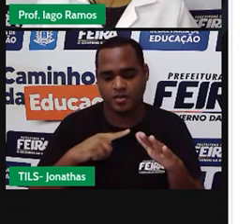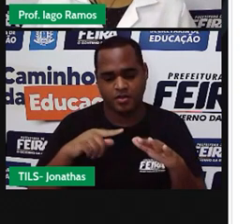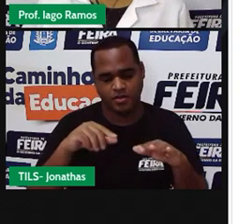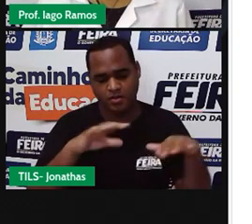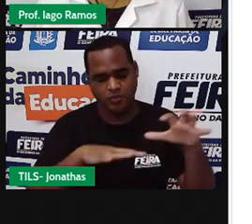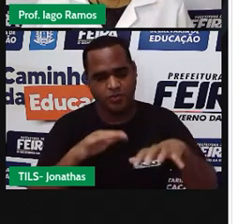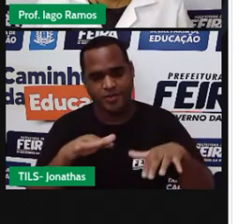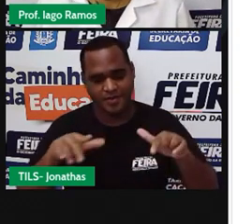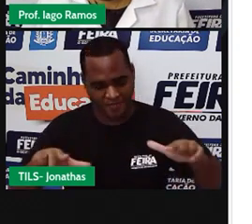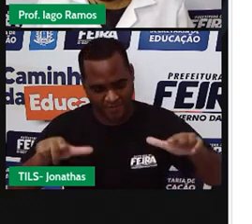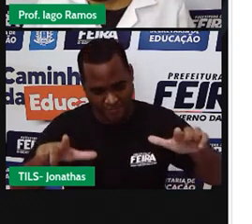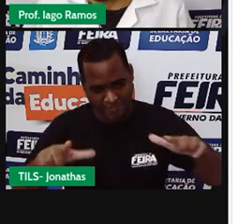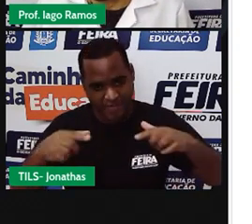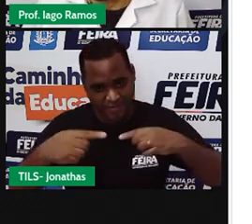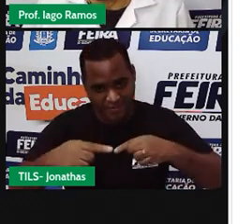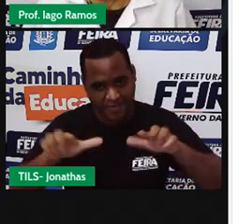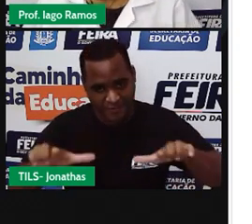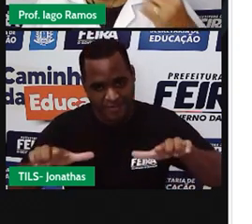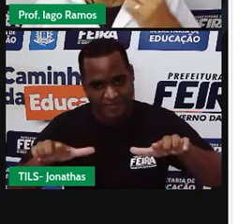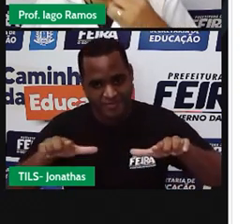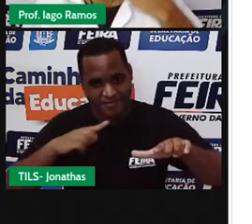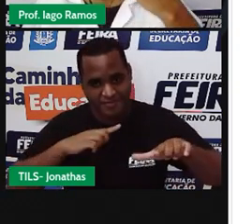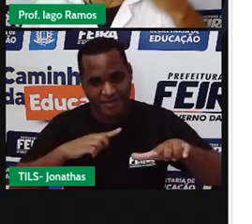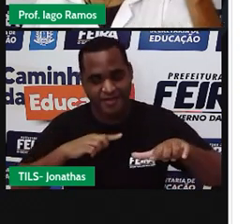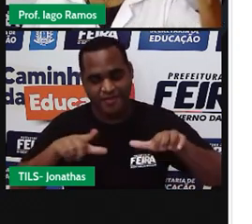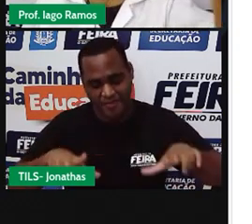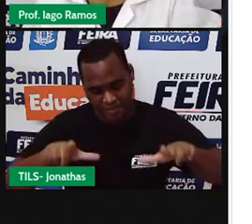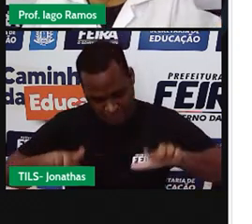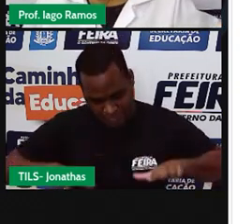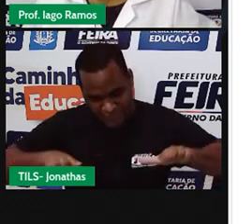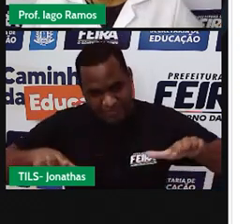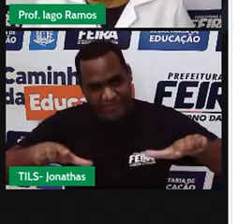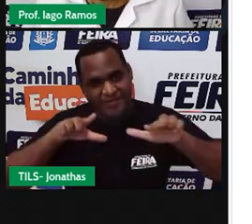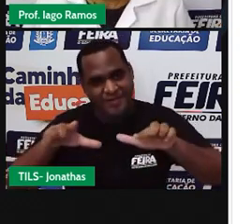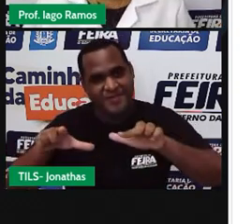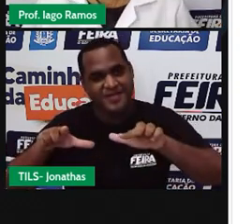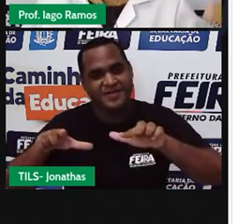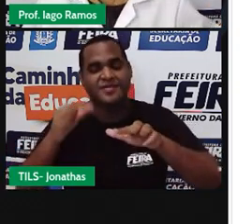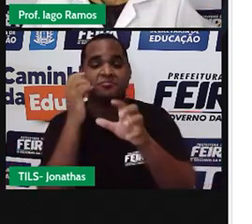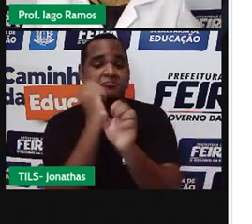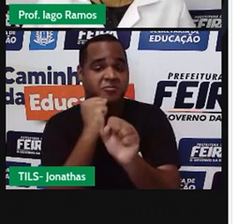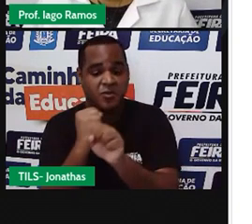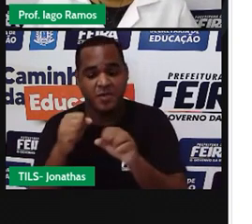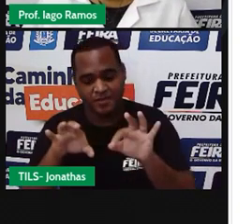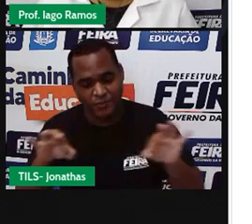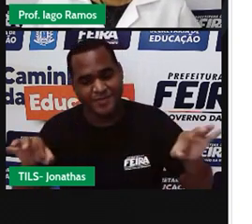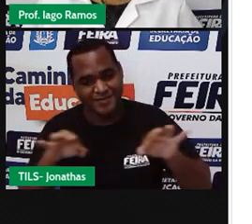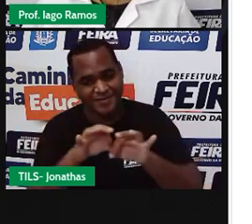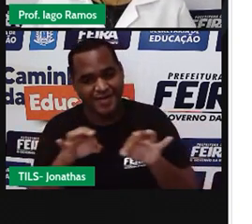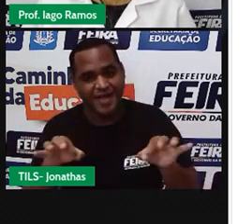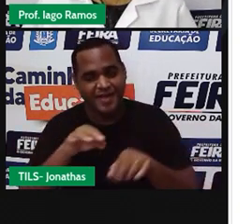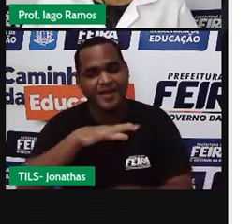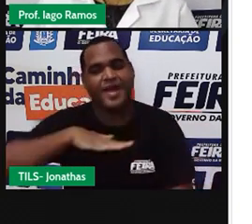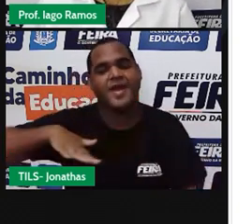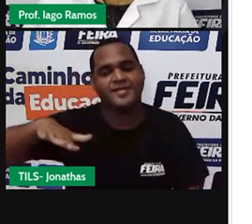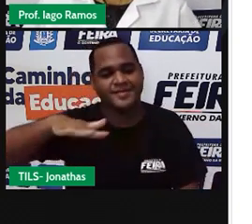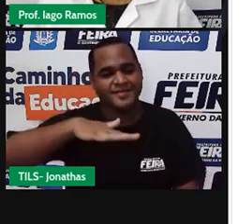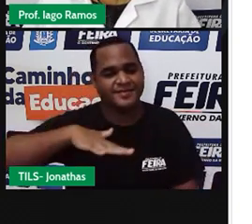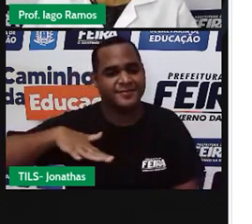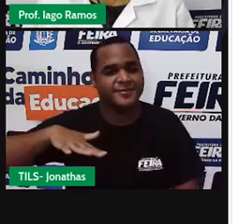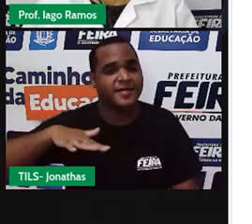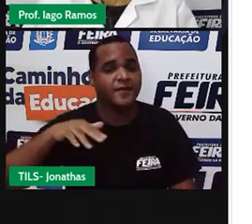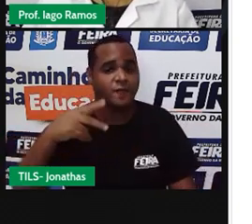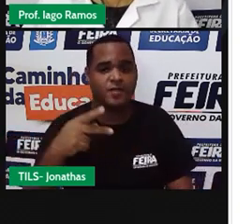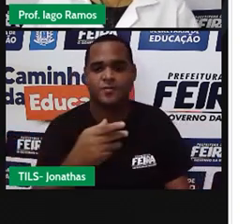pedras de cerâmica de piso meio-dia superfície daquele chão área e você vê que